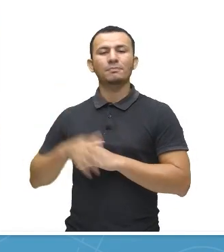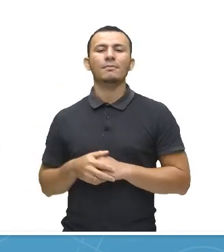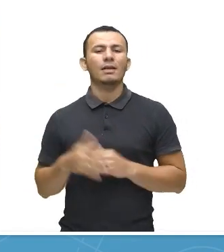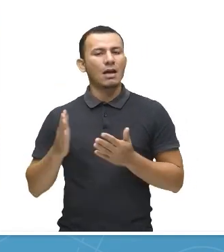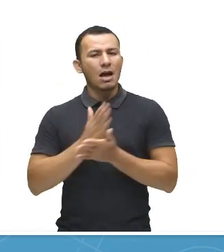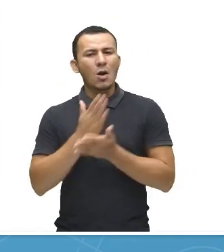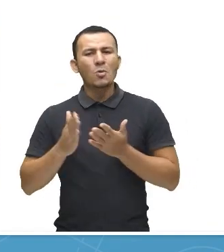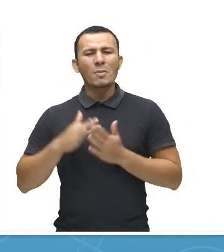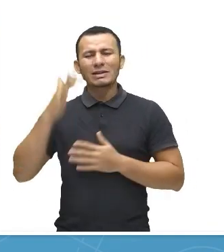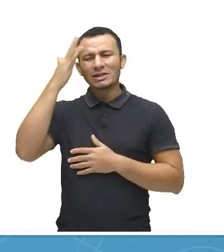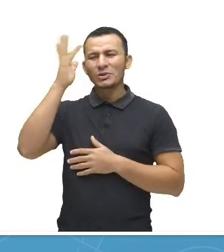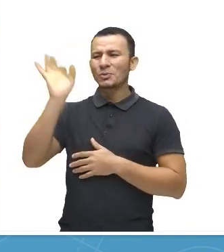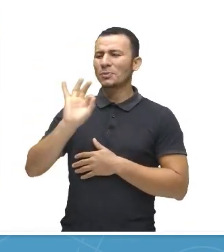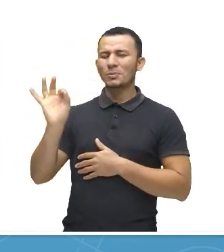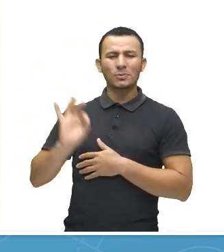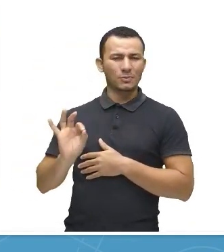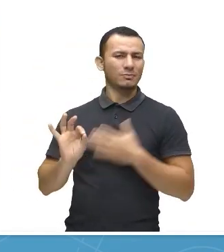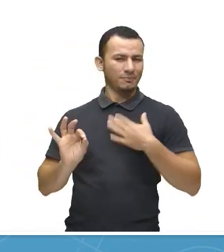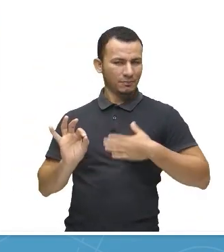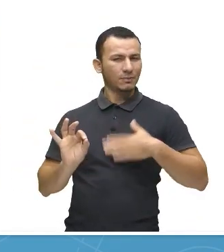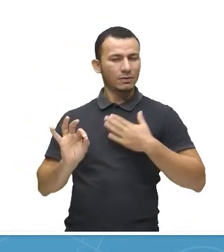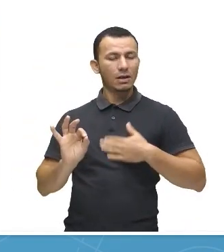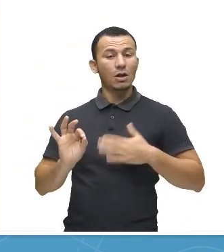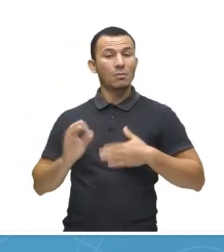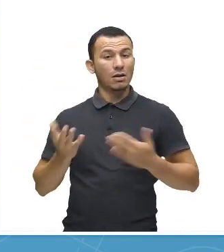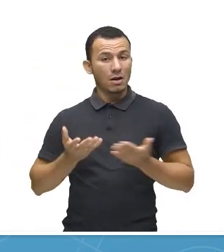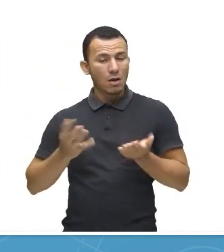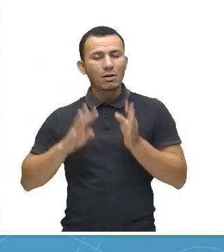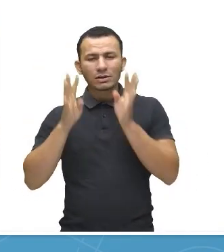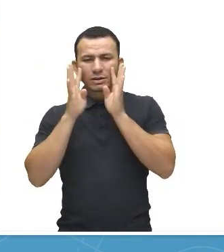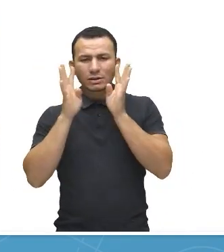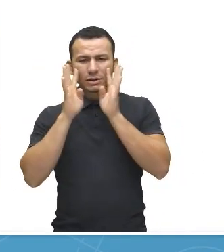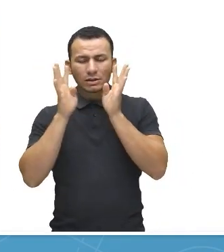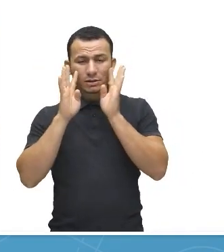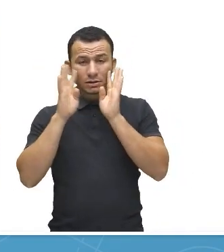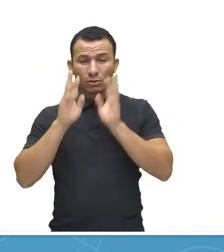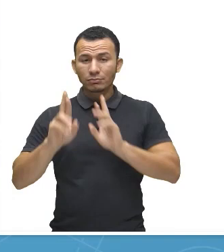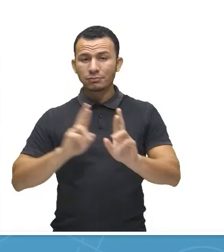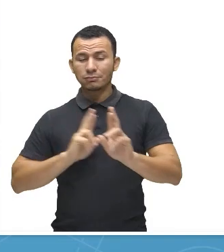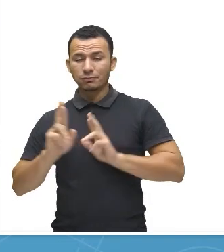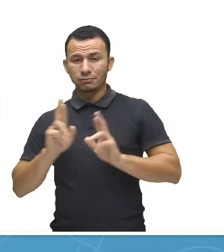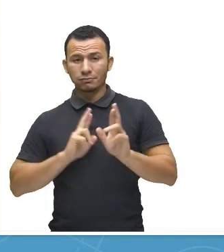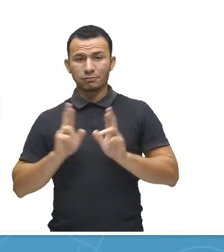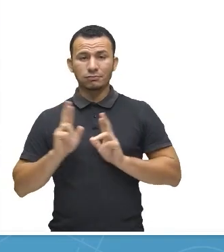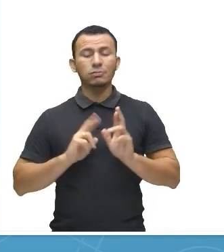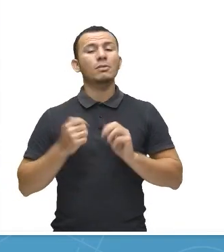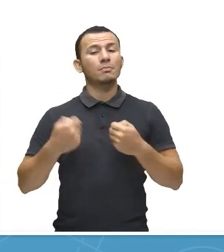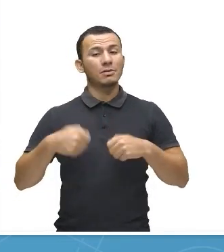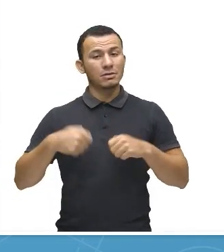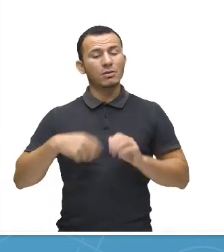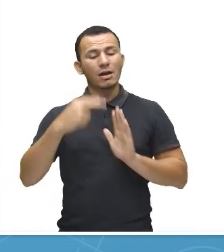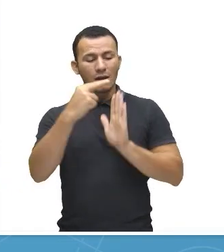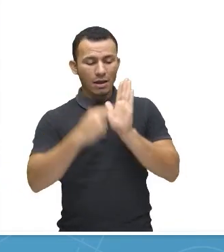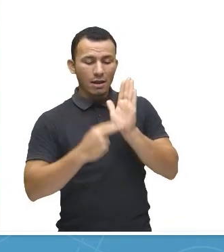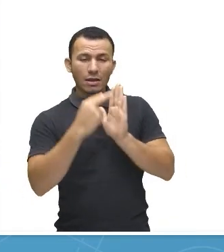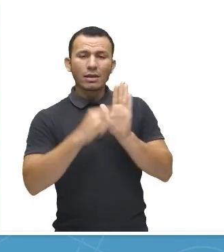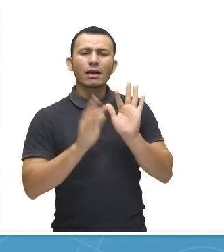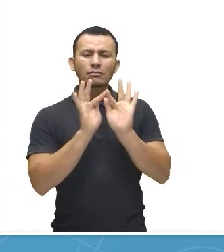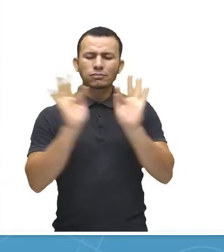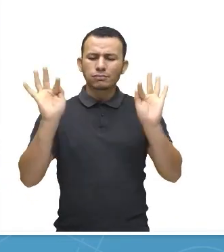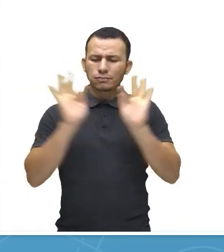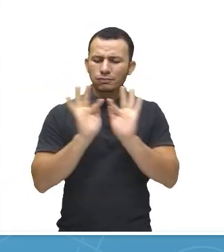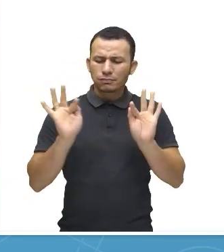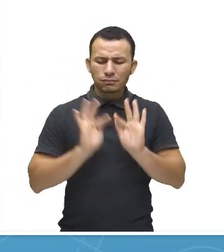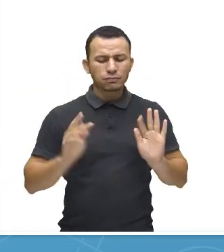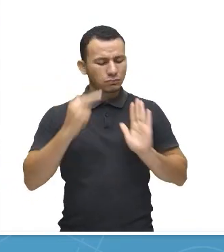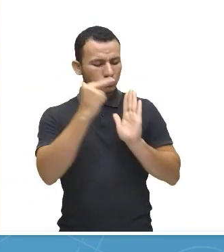que não entenderam direito. Então, prestem bem atenção quando for responder a questão. Leiam o enunciado, fiquem atentos